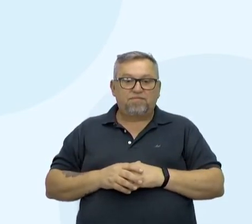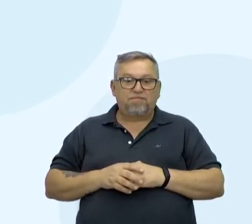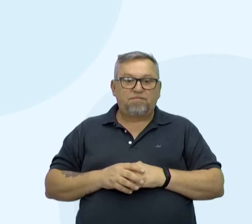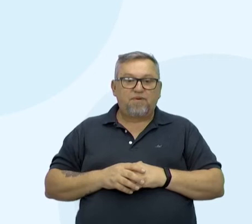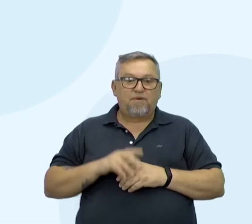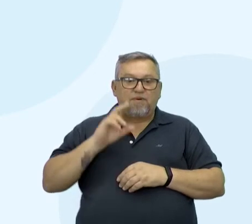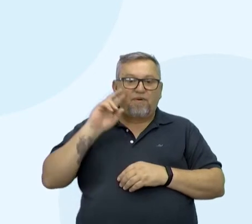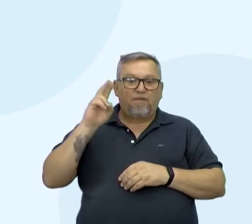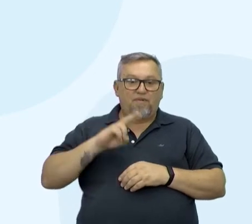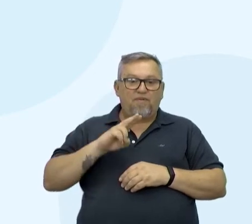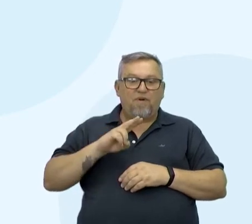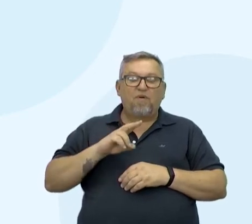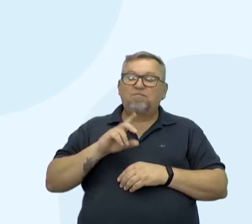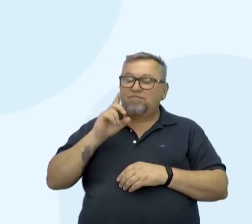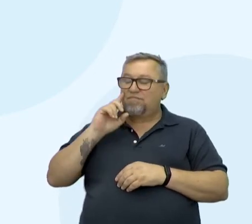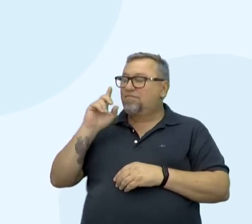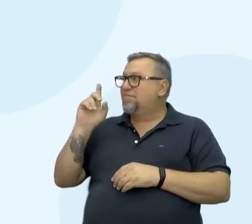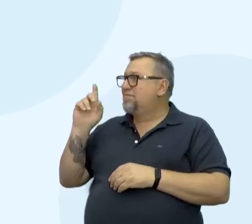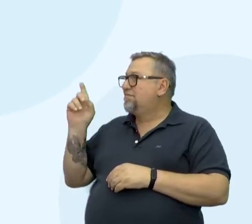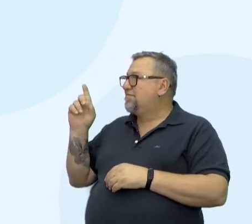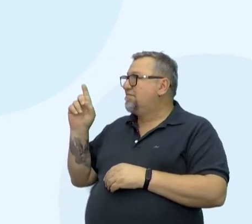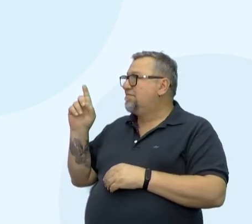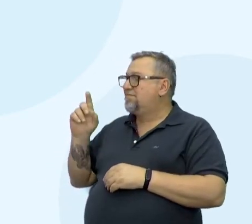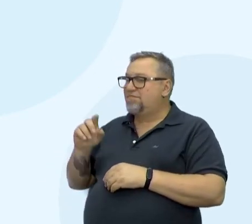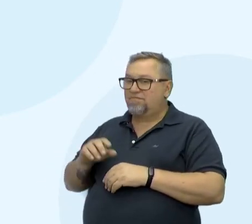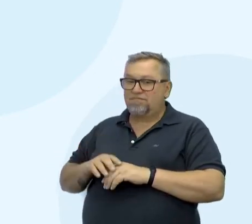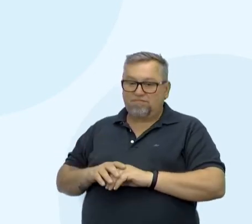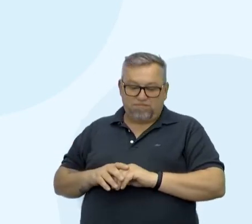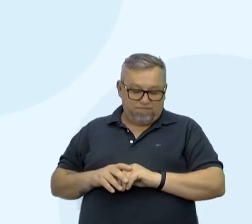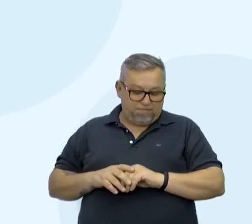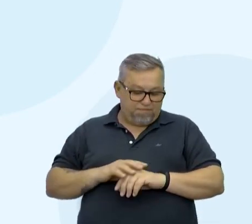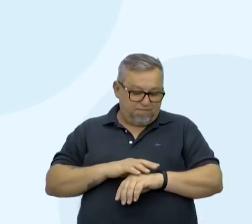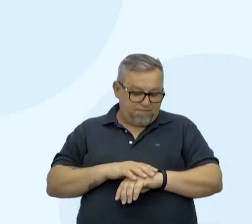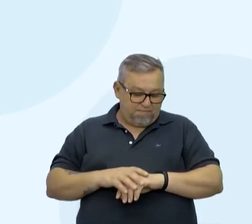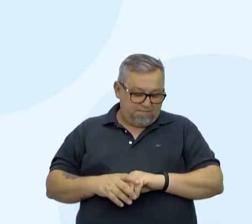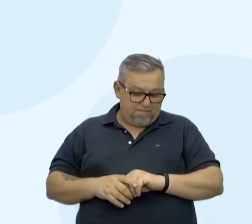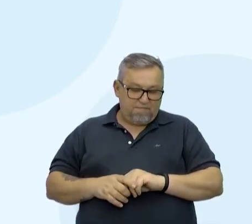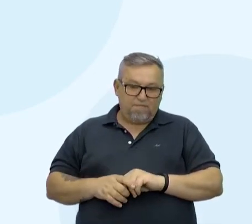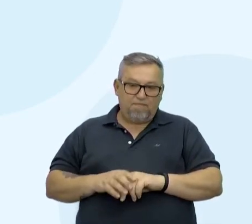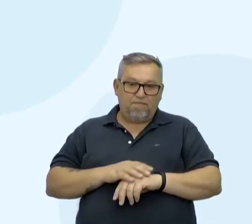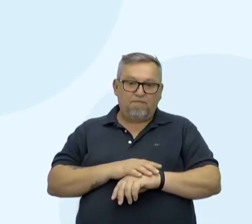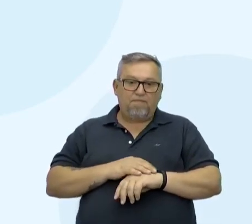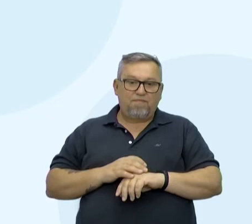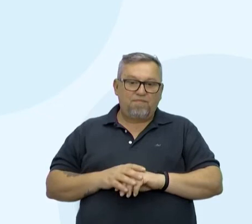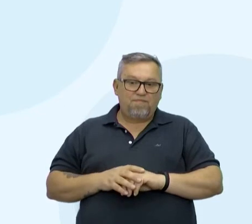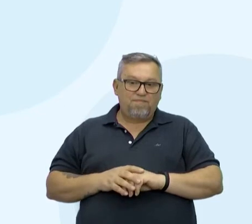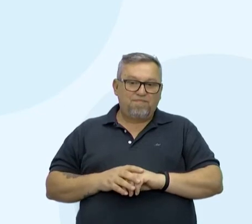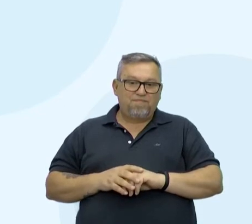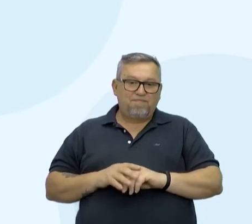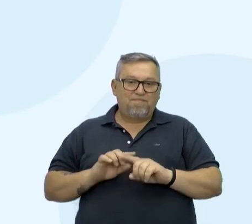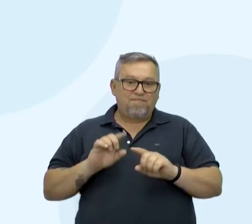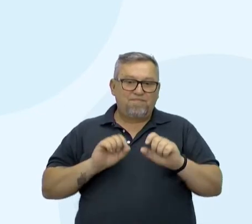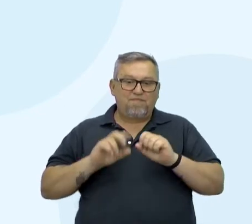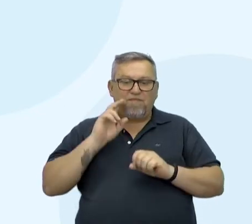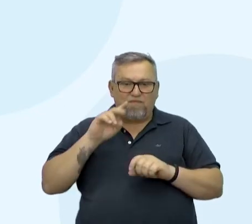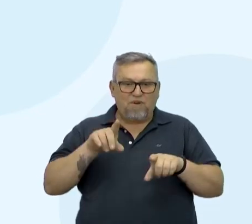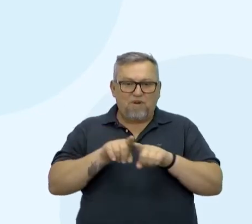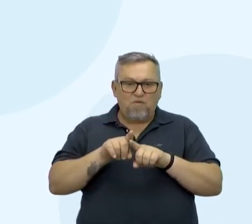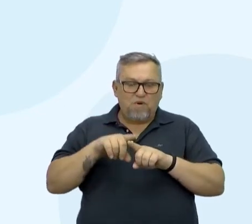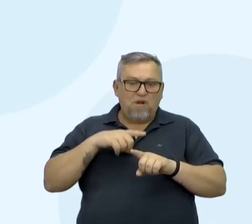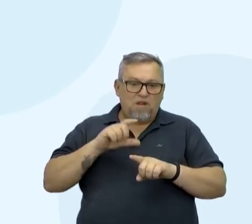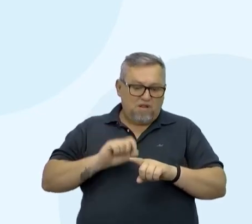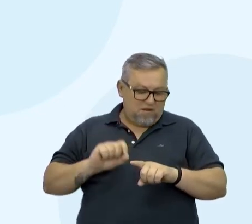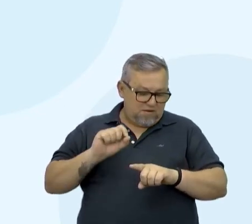pelo tempo, né? Depende da intensidade, da área e da velocidade da luz. Dividido pela velocidade da luz. Tá aqui, ó. Tá aqui